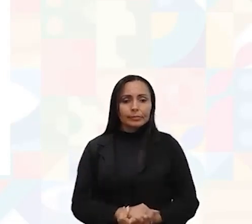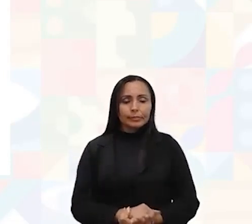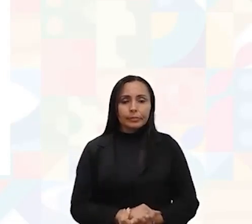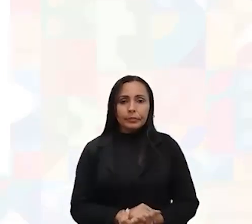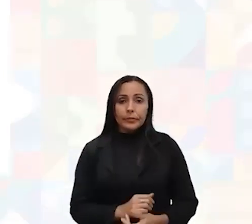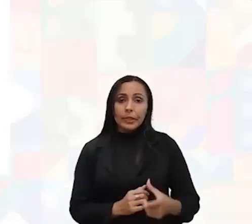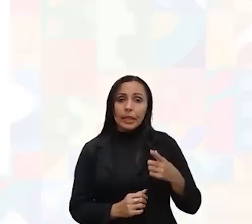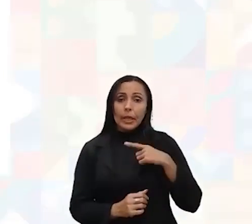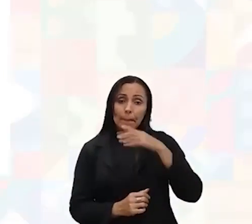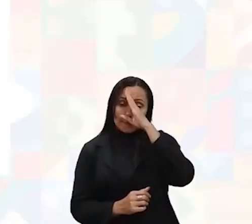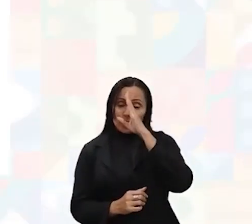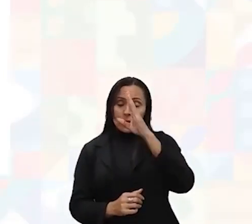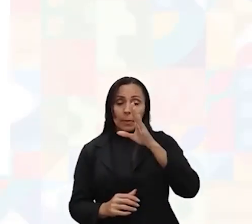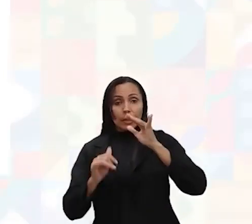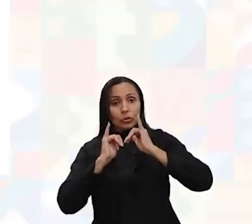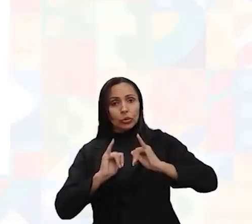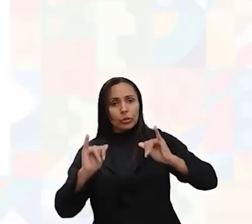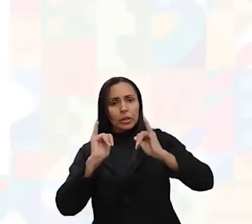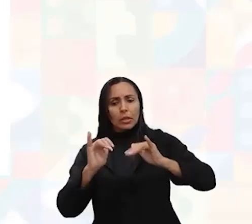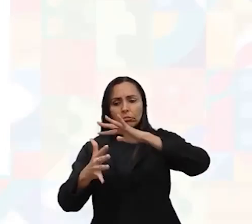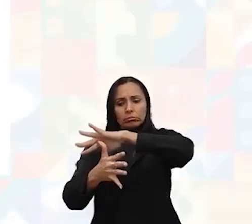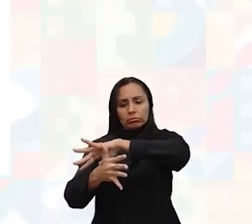as principais notícias em Libras.